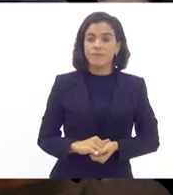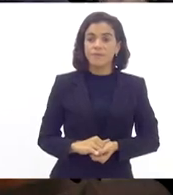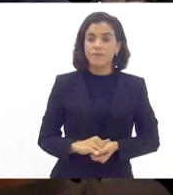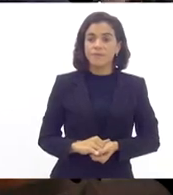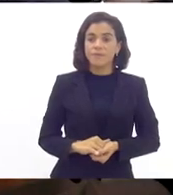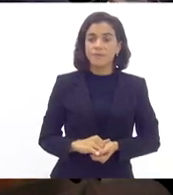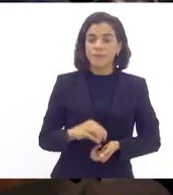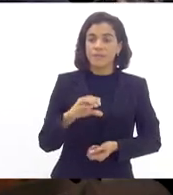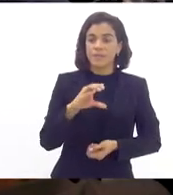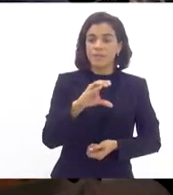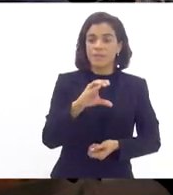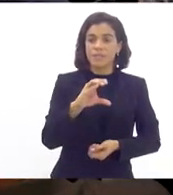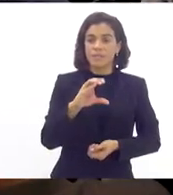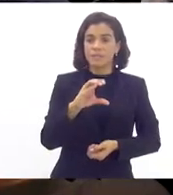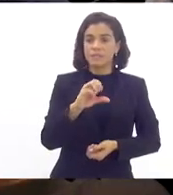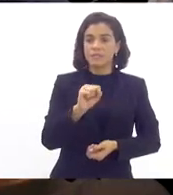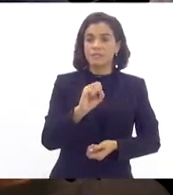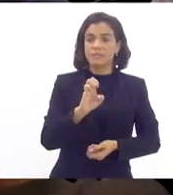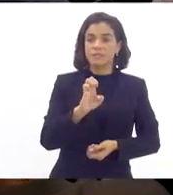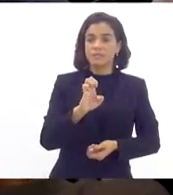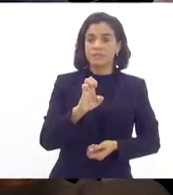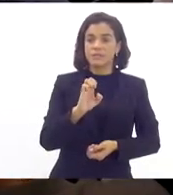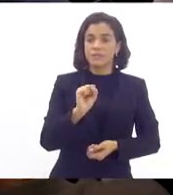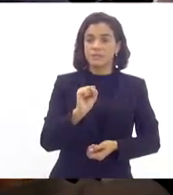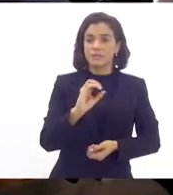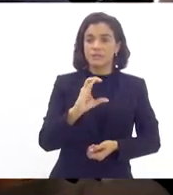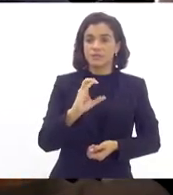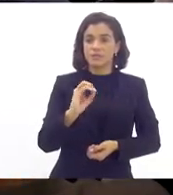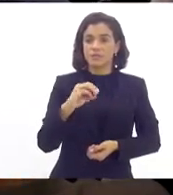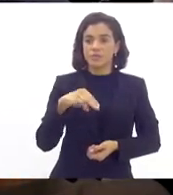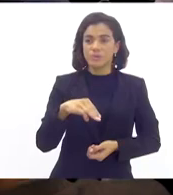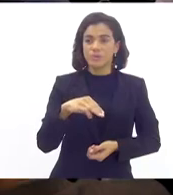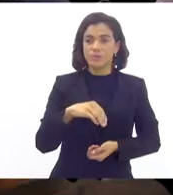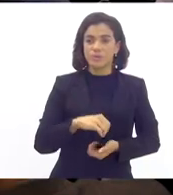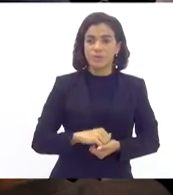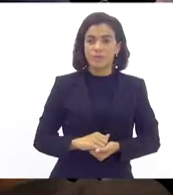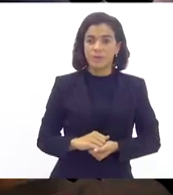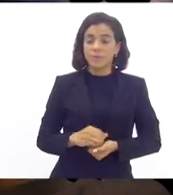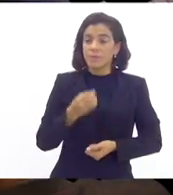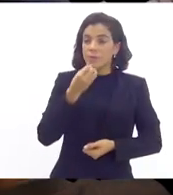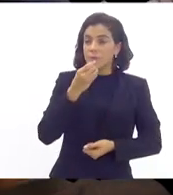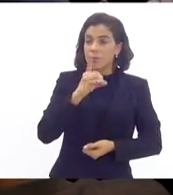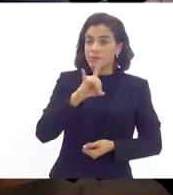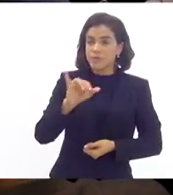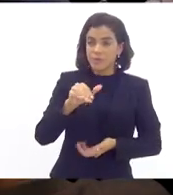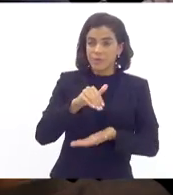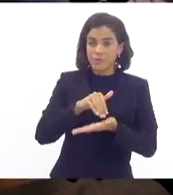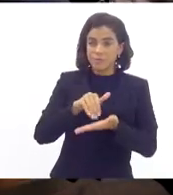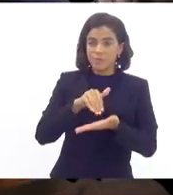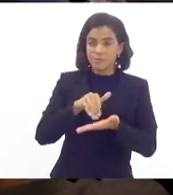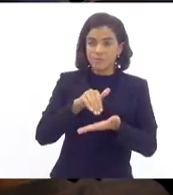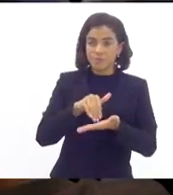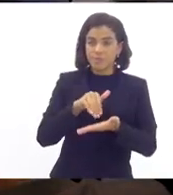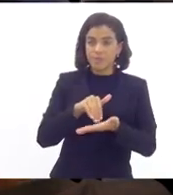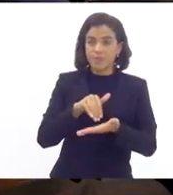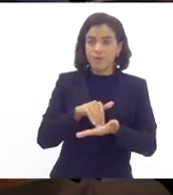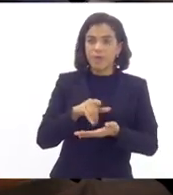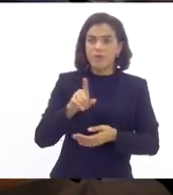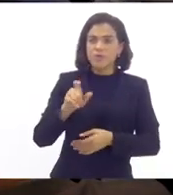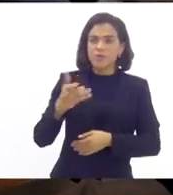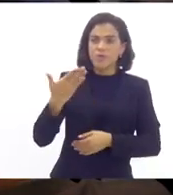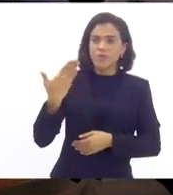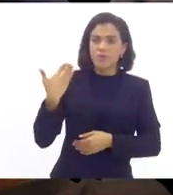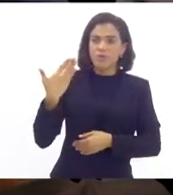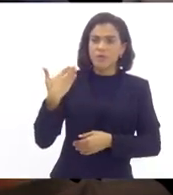Maurício Luiz. Maurício. Senhor secretário, bom dia. O senhor havia dito com